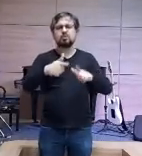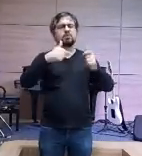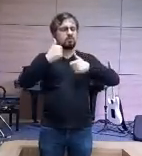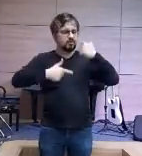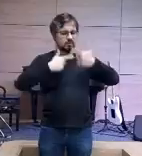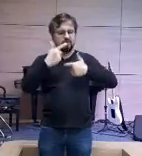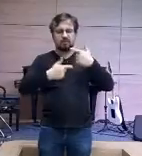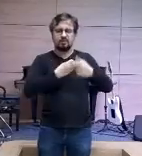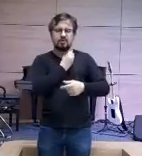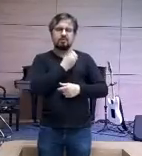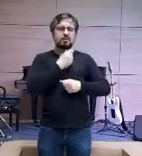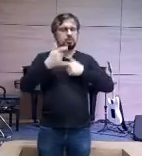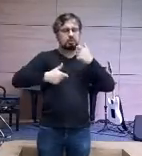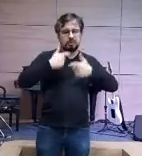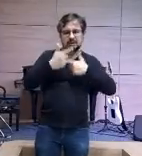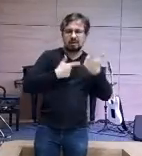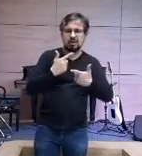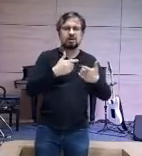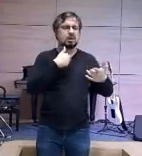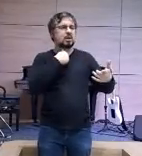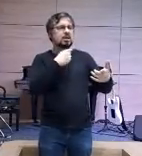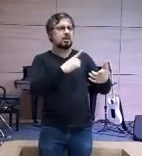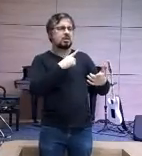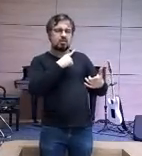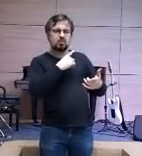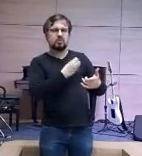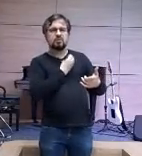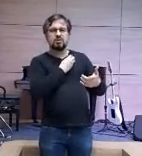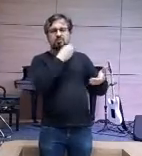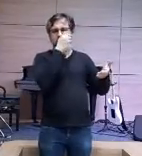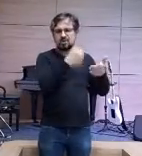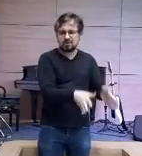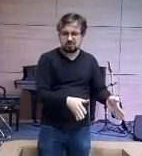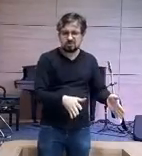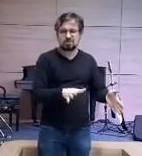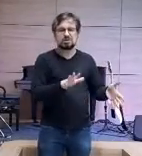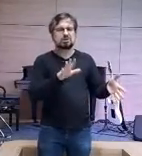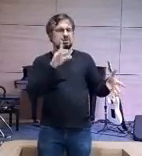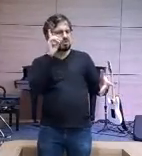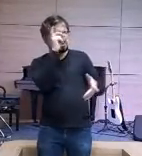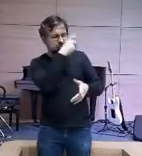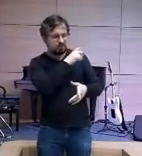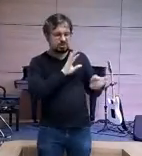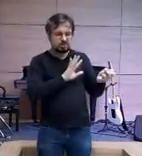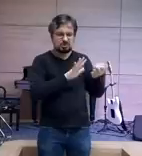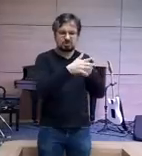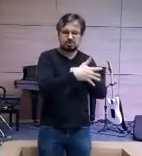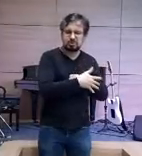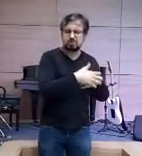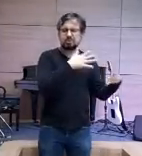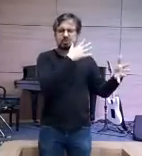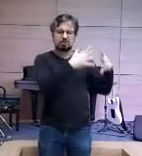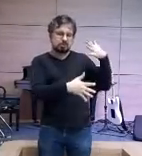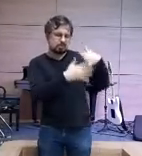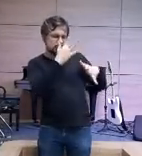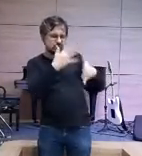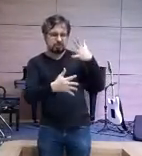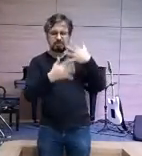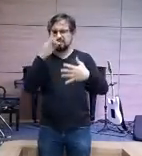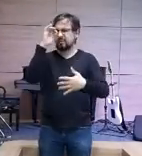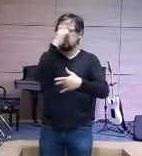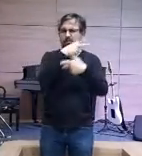nós estamos perdido diante de uma vida conturbada e meio uma pandemia que os libertou em vários